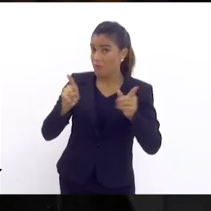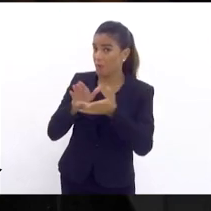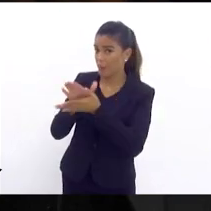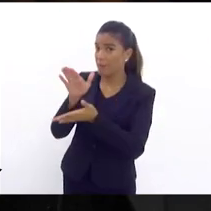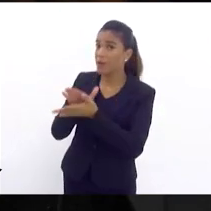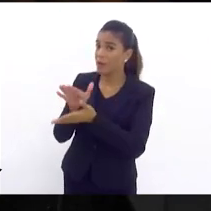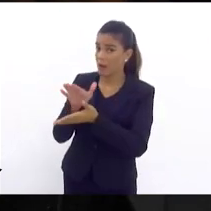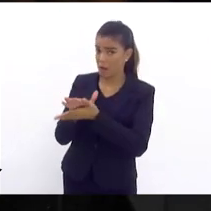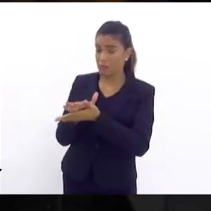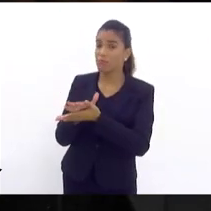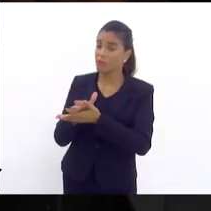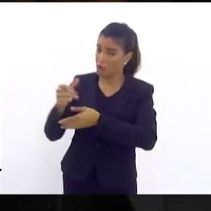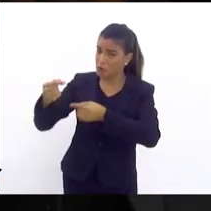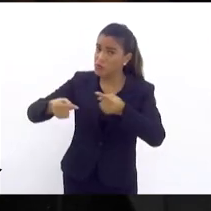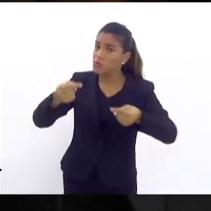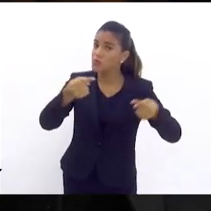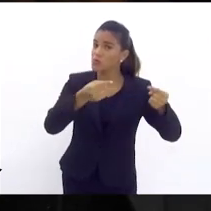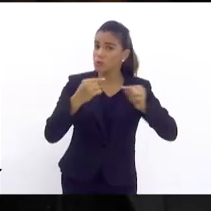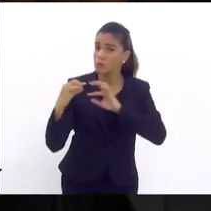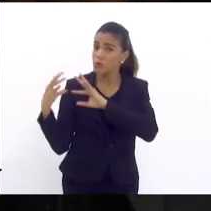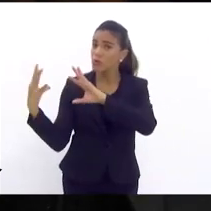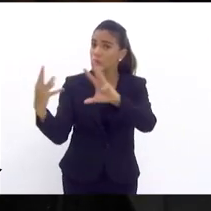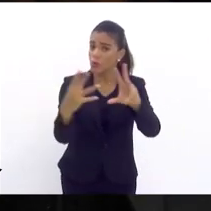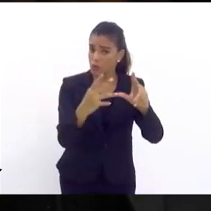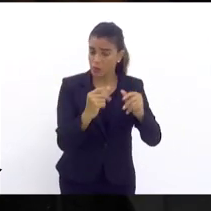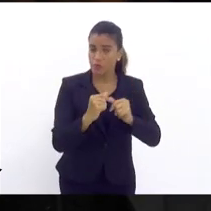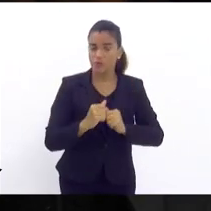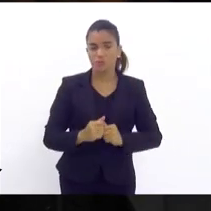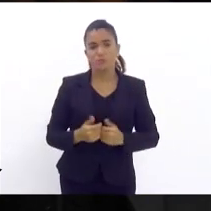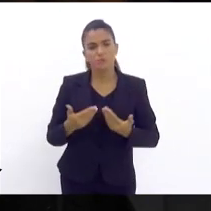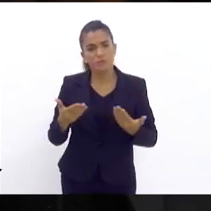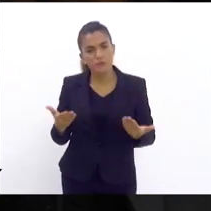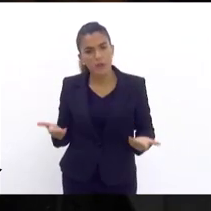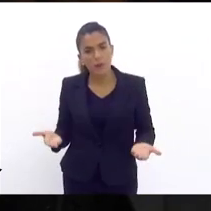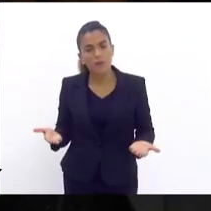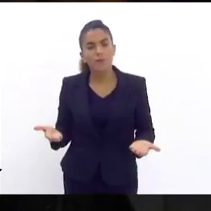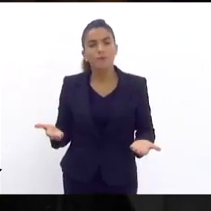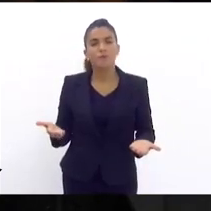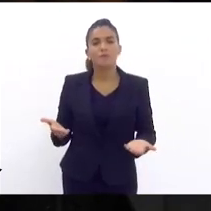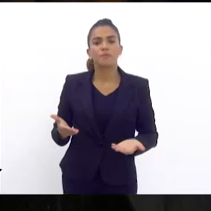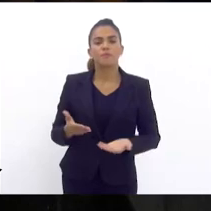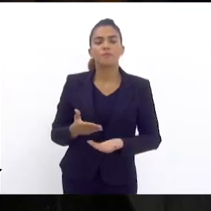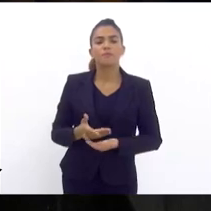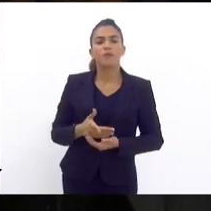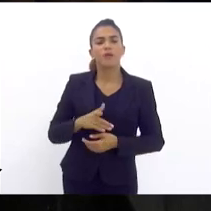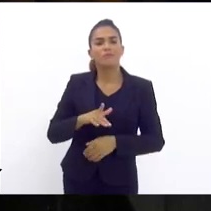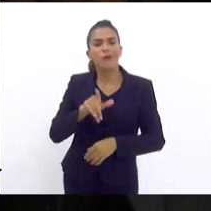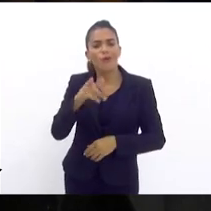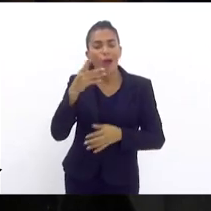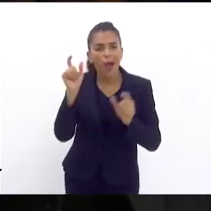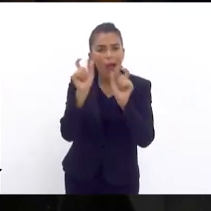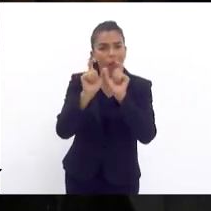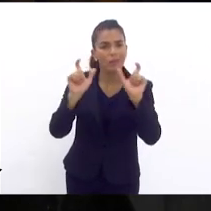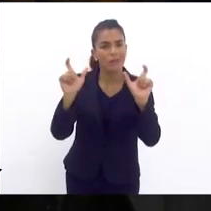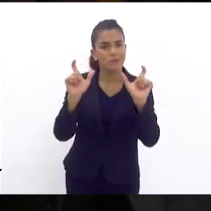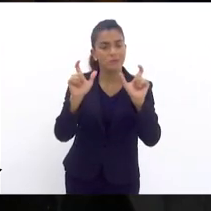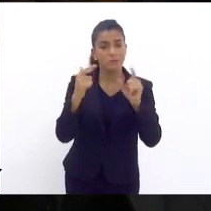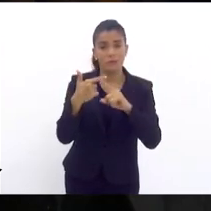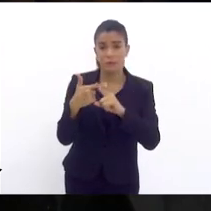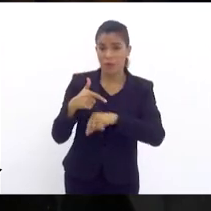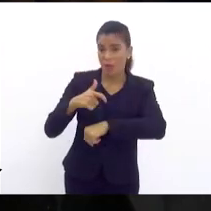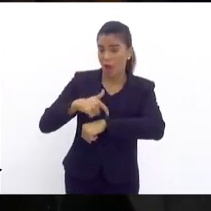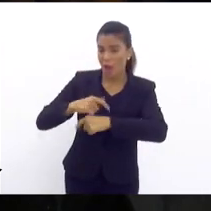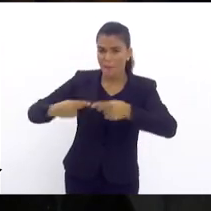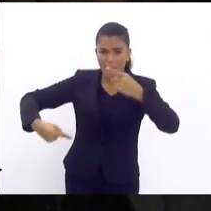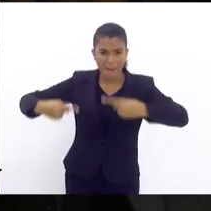tanto foi publicado que foi discutido por todo mundo então queria chamar atenção que muitas vezes no calor